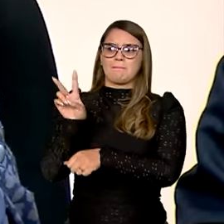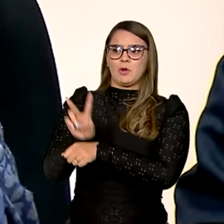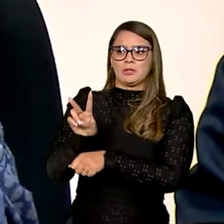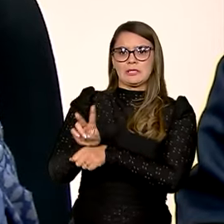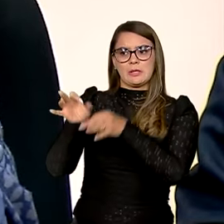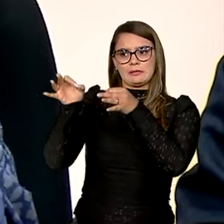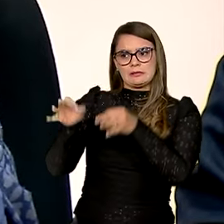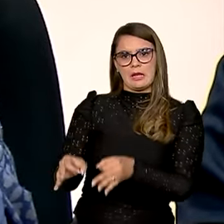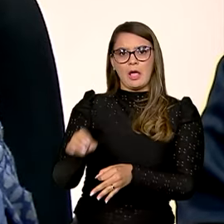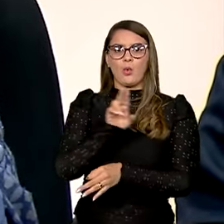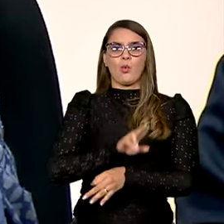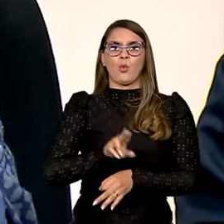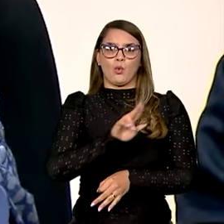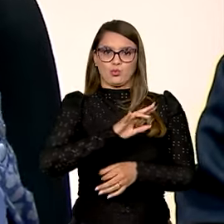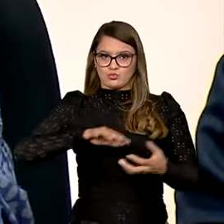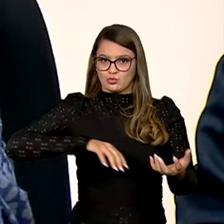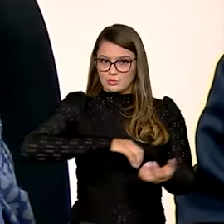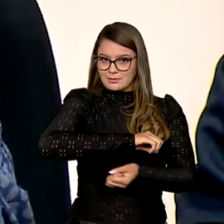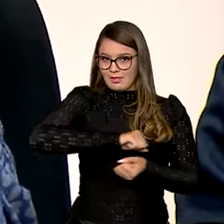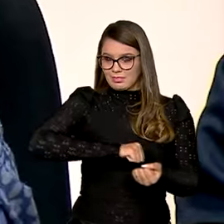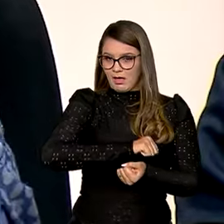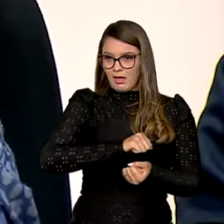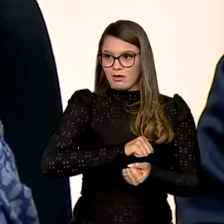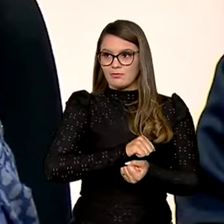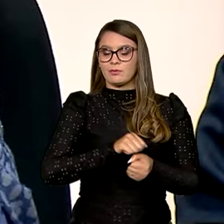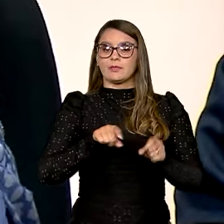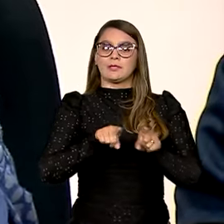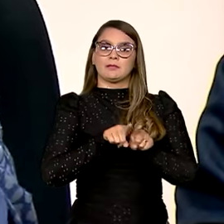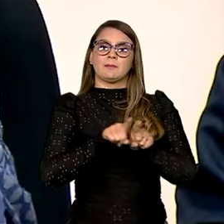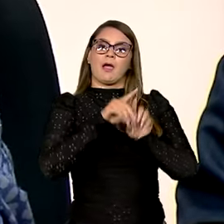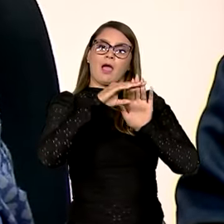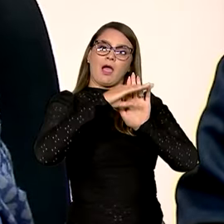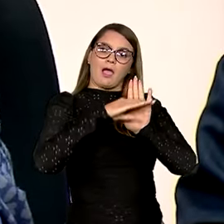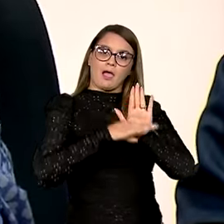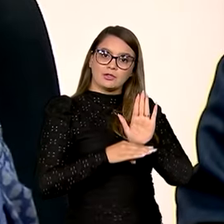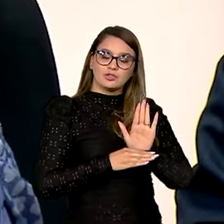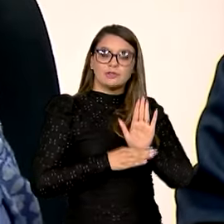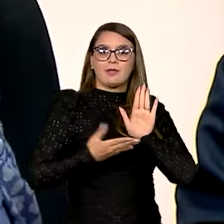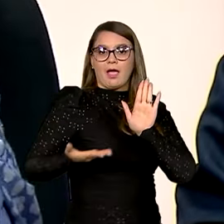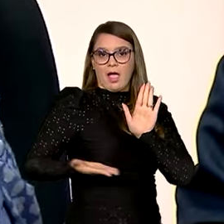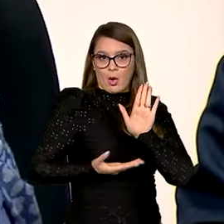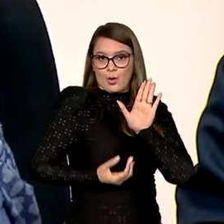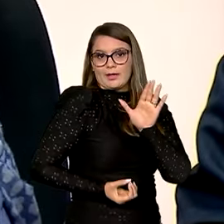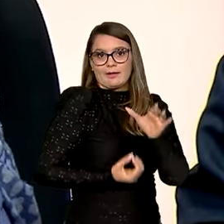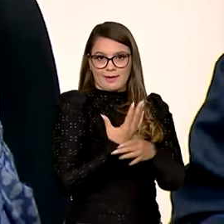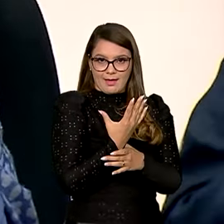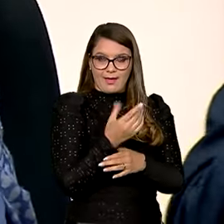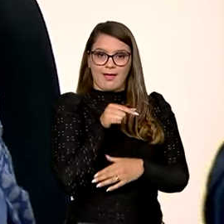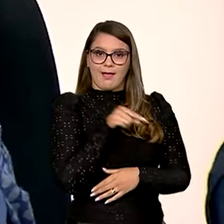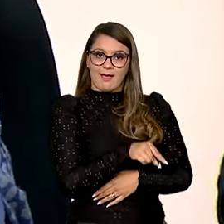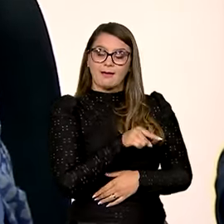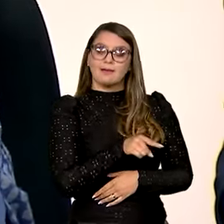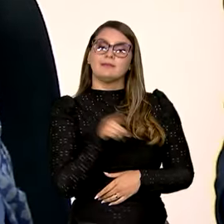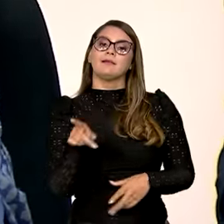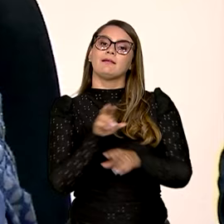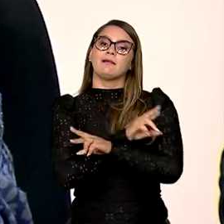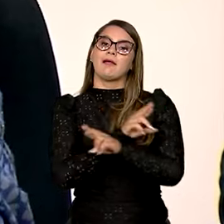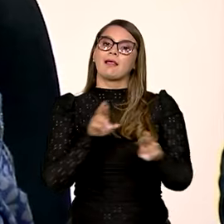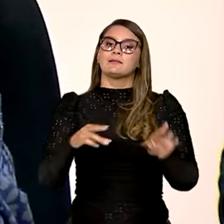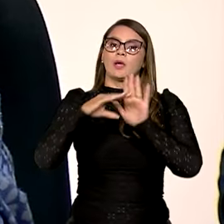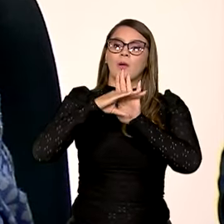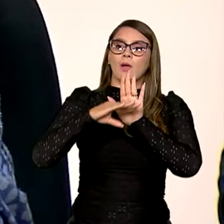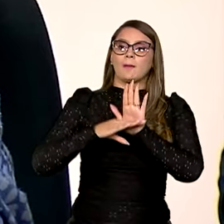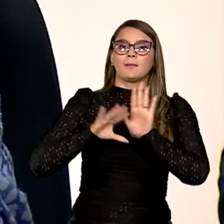ou de uso sustentável, e a agenda que está sendo implementada em relação ao plano